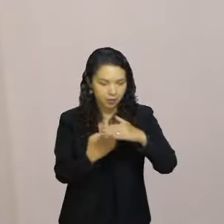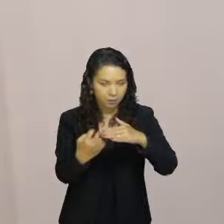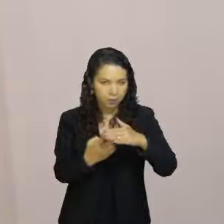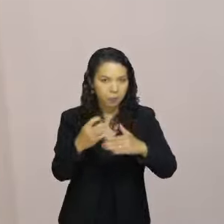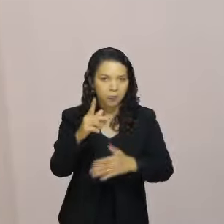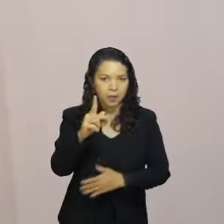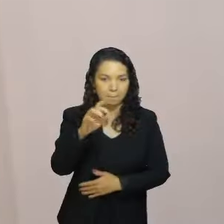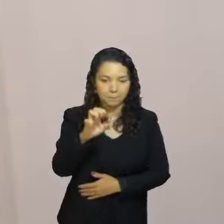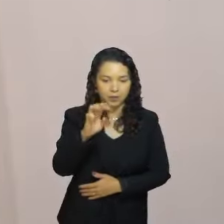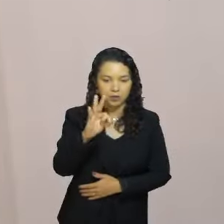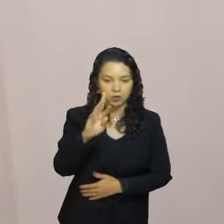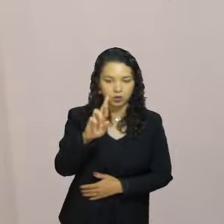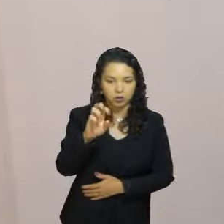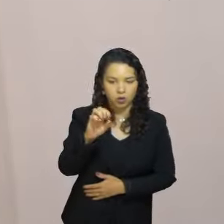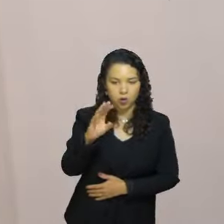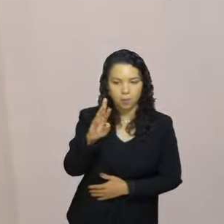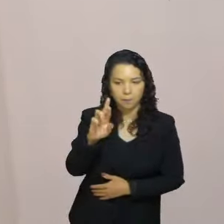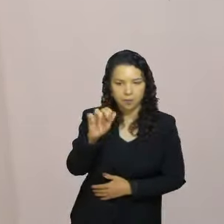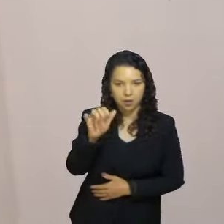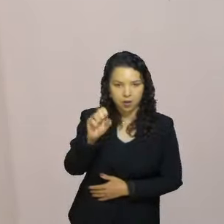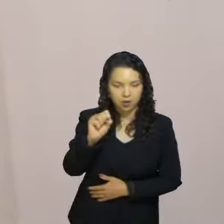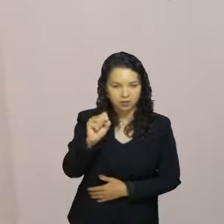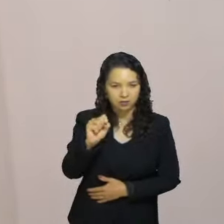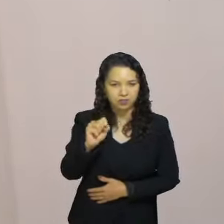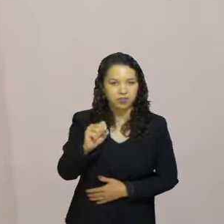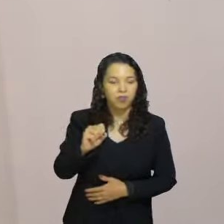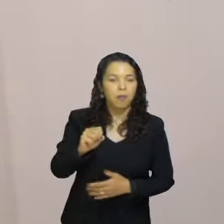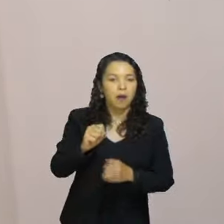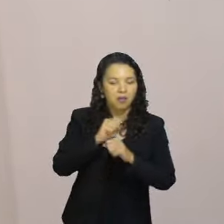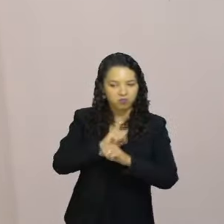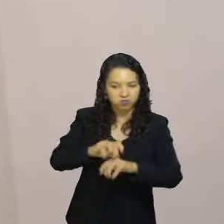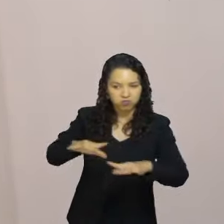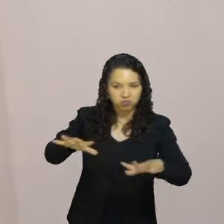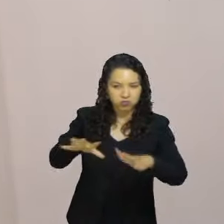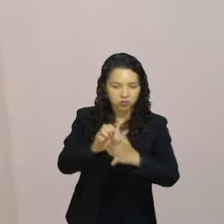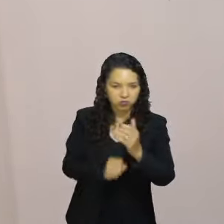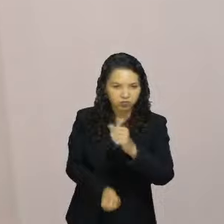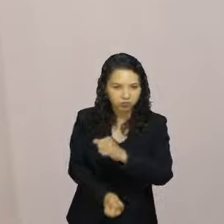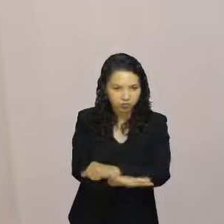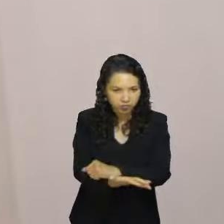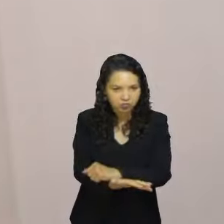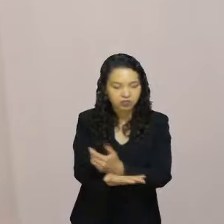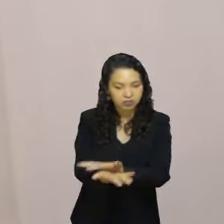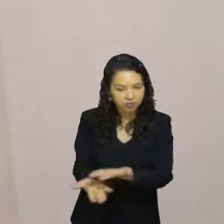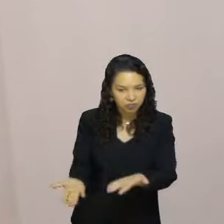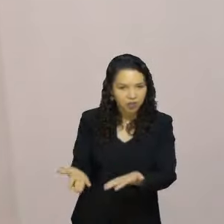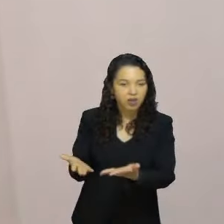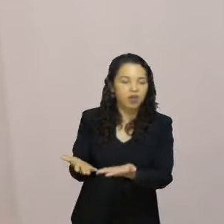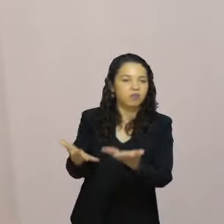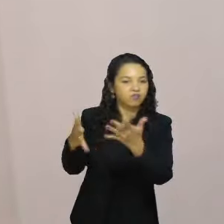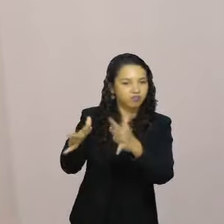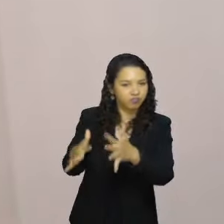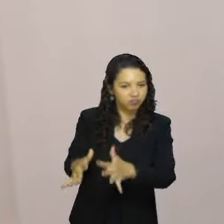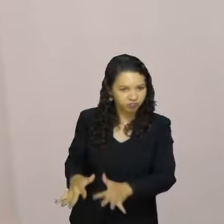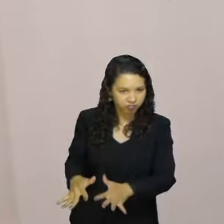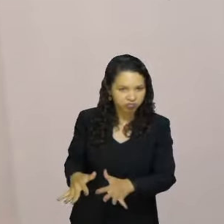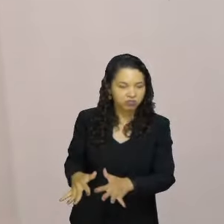escândalos de corrupção levaram ao colapso do setor. Outro caso